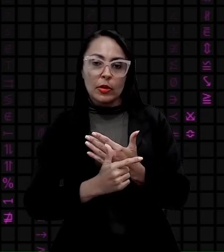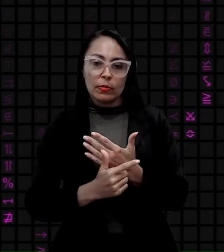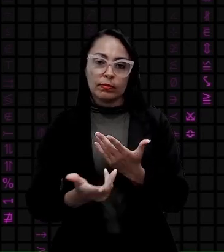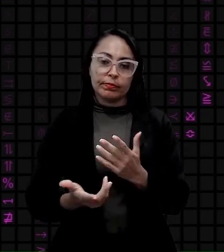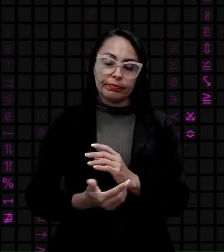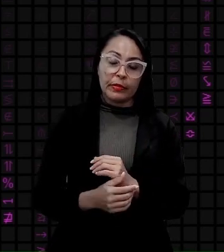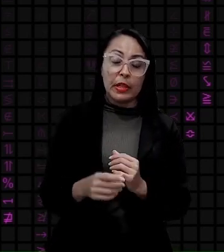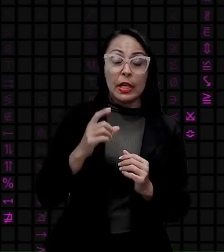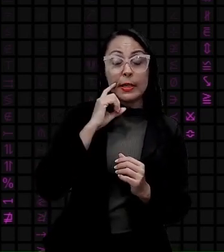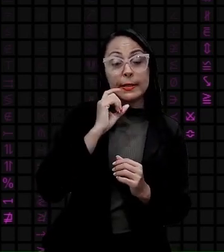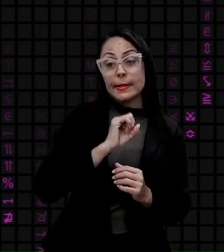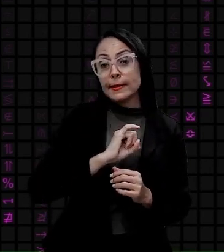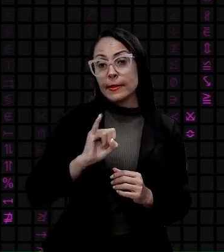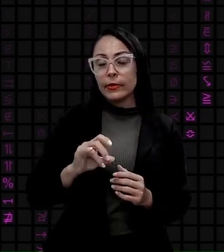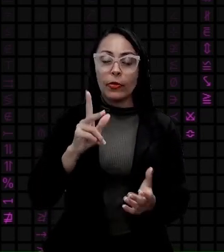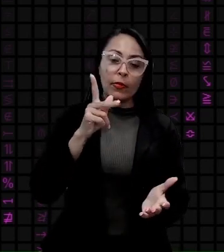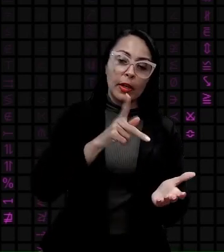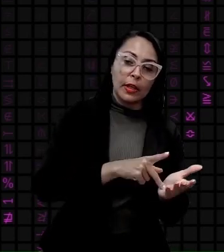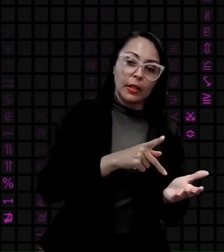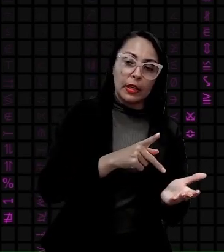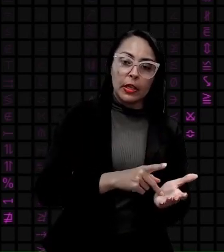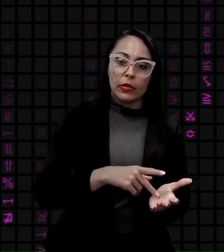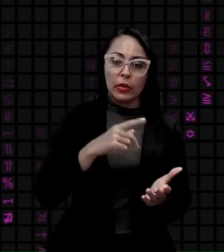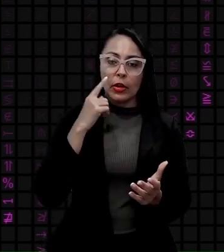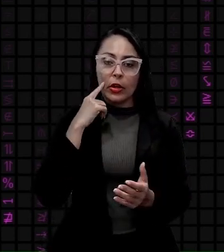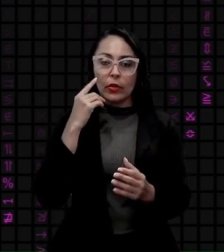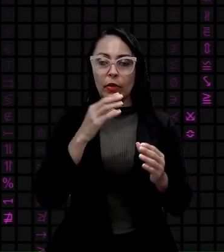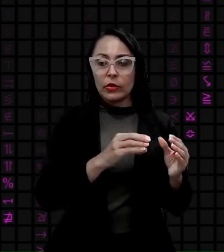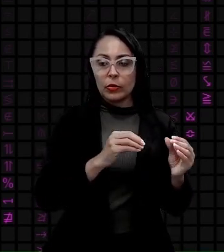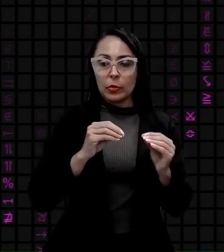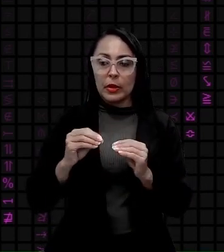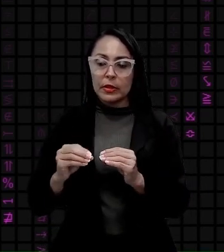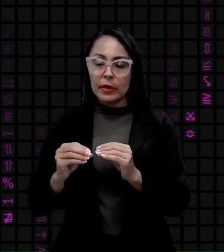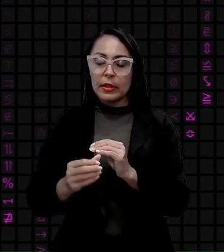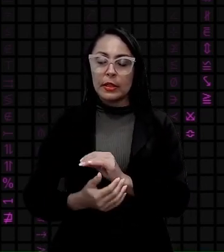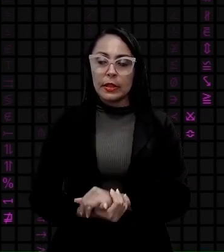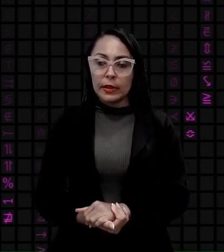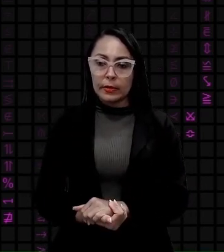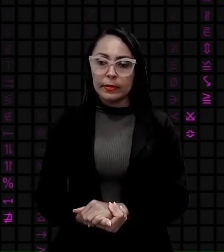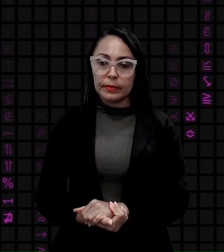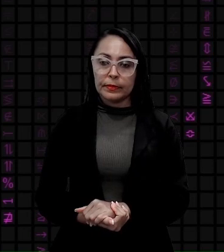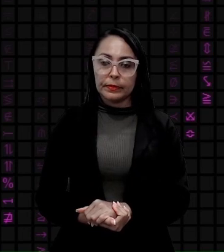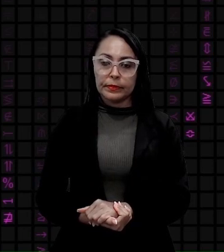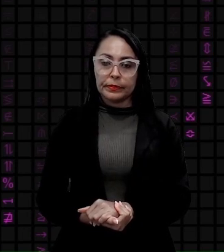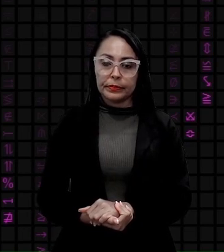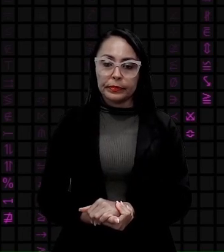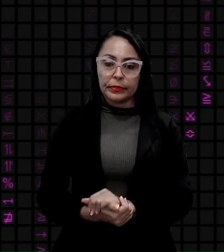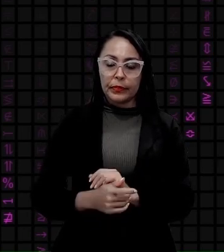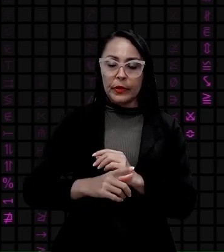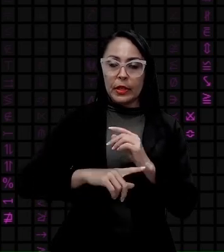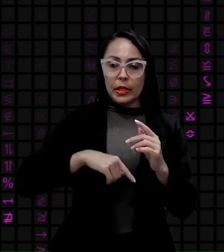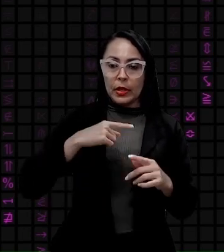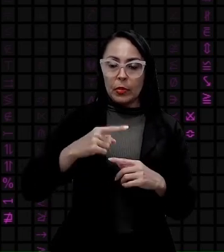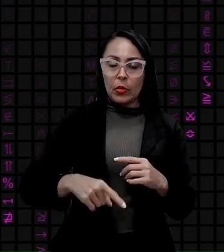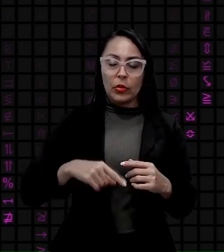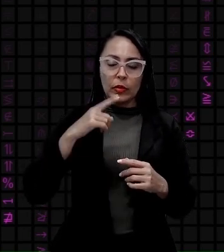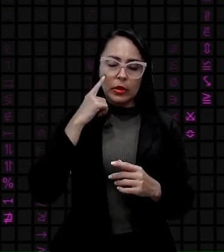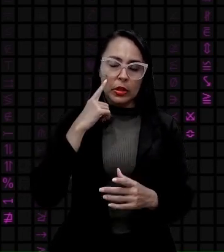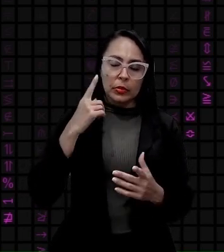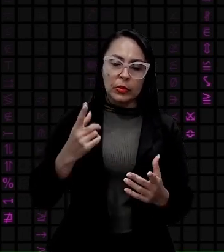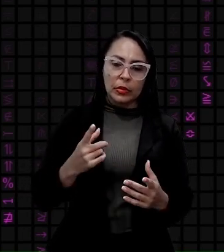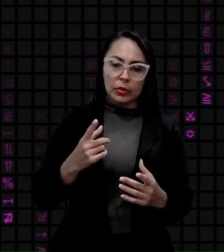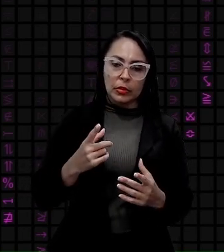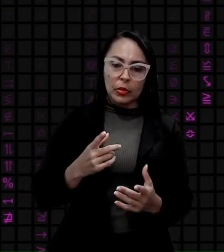verdadeira, eu vou fazer o processamento condicional para a condição verdadeira e depois sigo para o final da instrução. Se